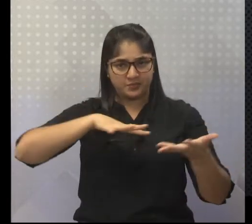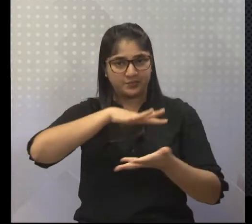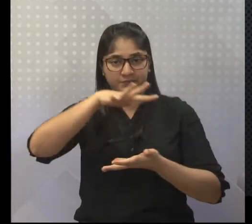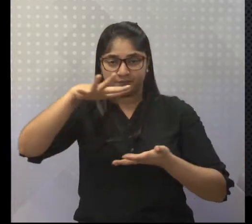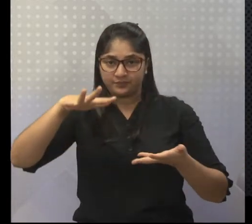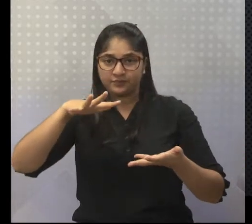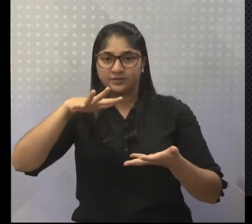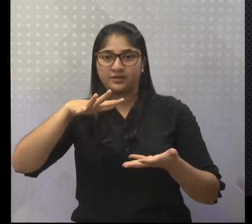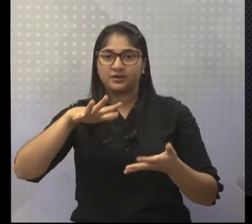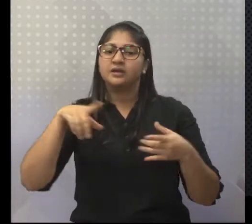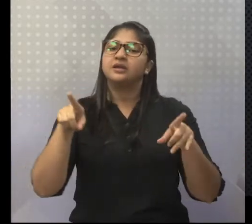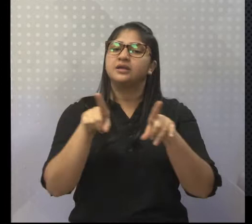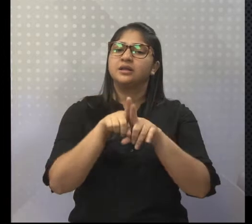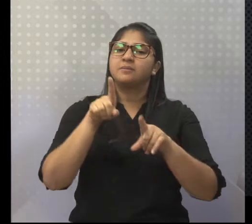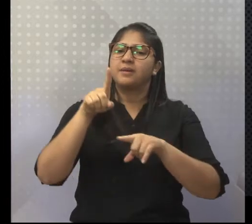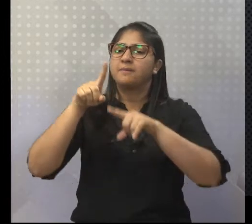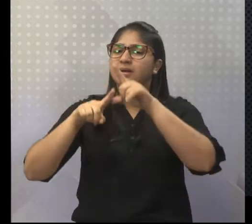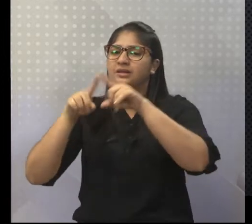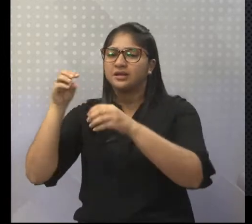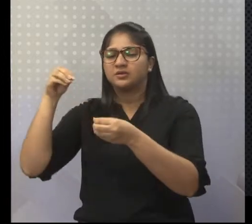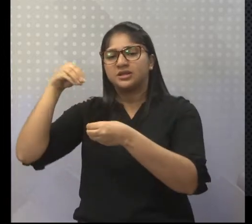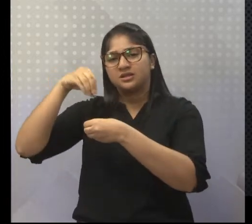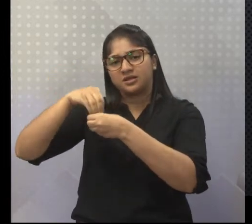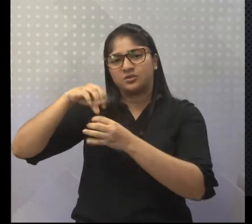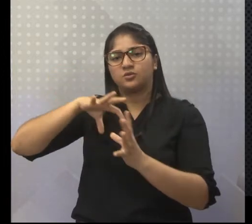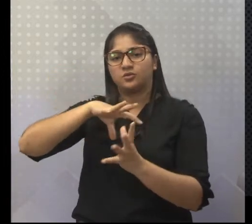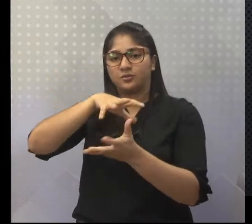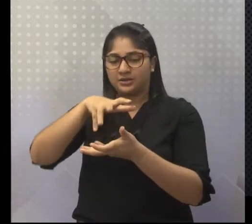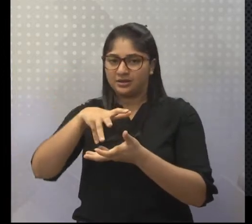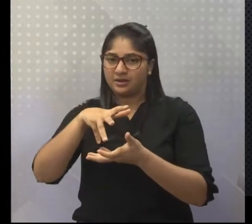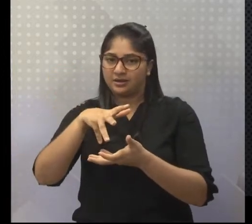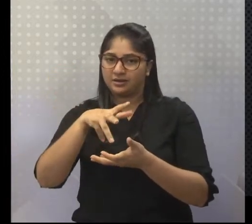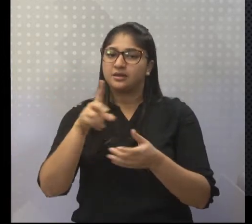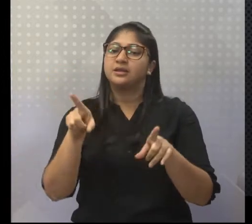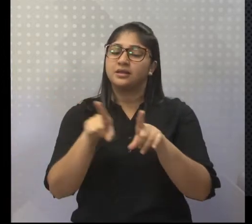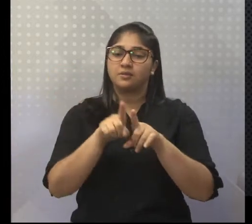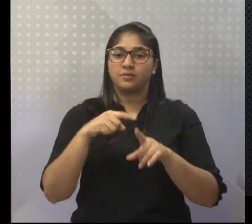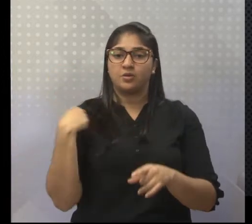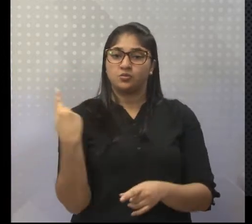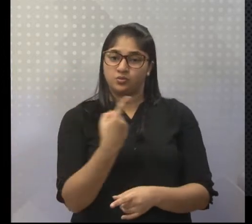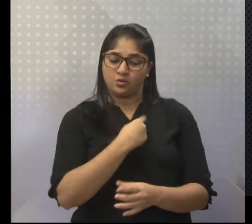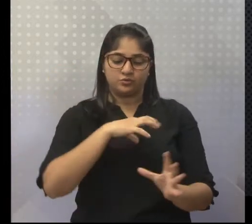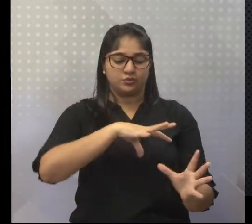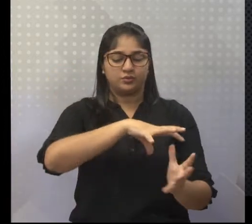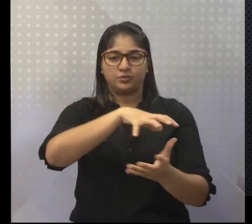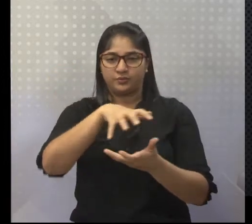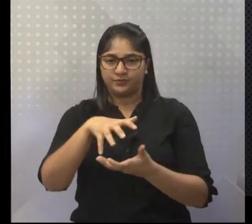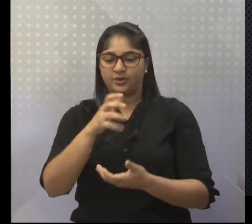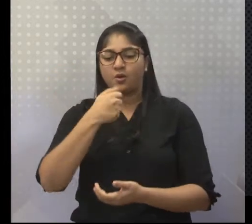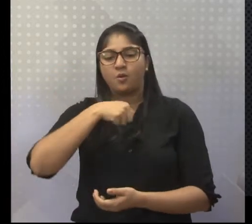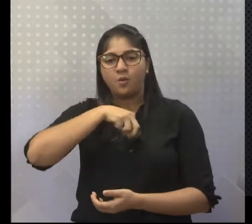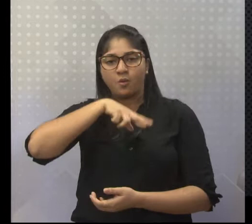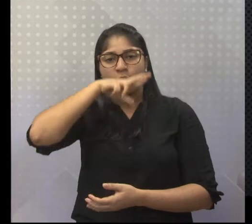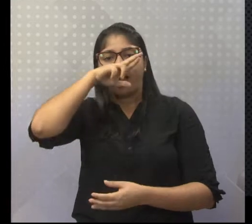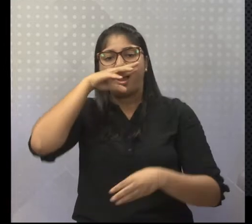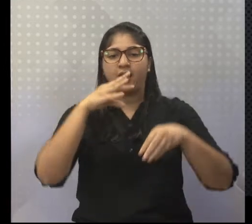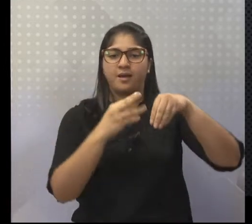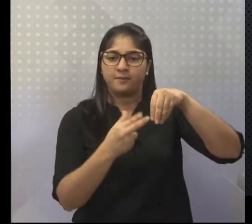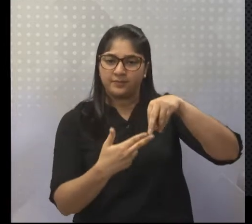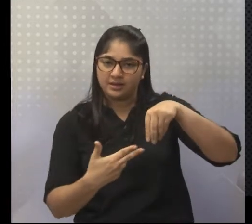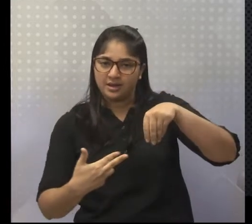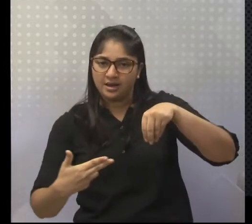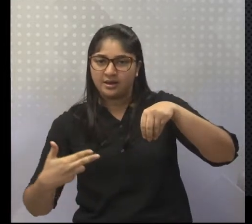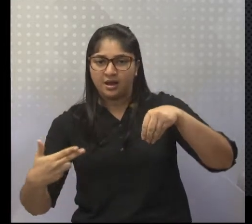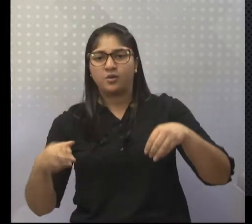além de toda a matéria encontrada nos planetas inclusive o nosso planeta terra o ar que respiramos os minerais utilizados